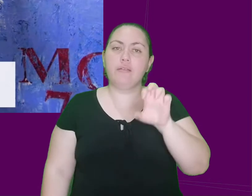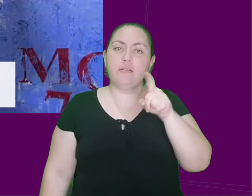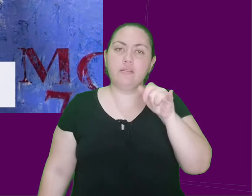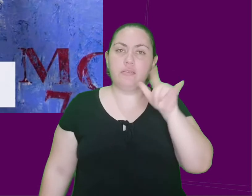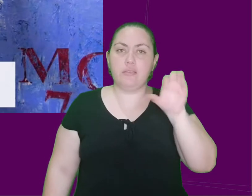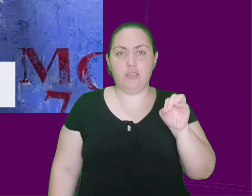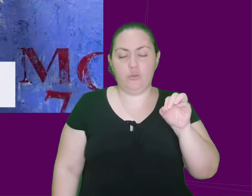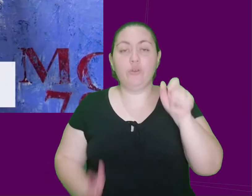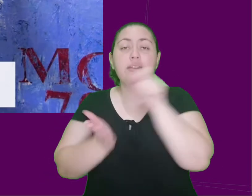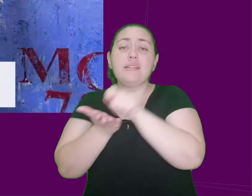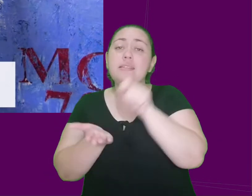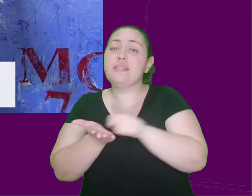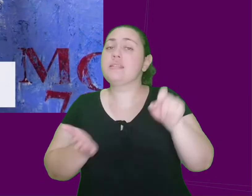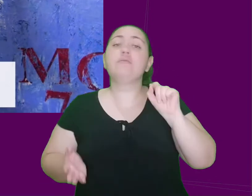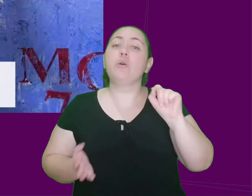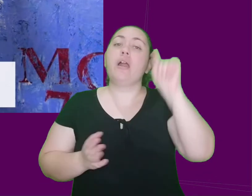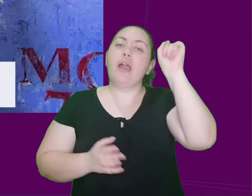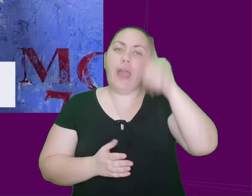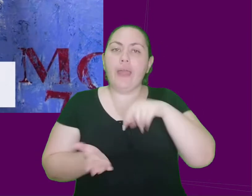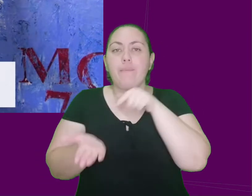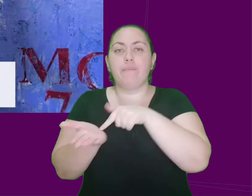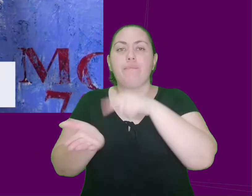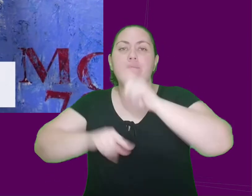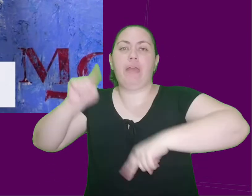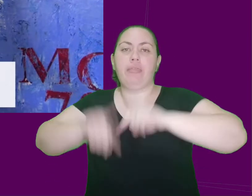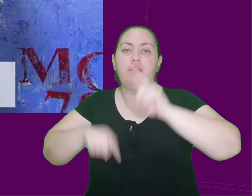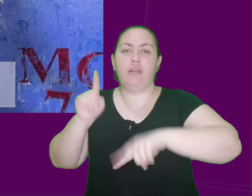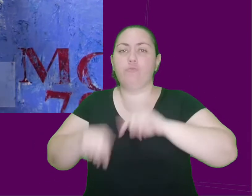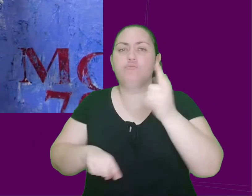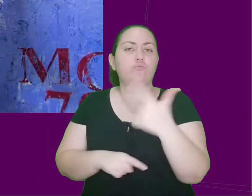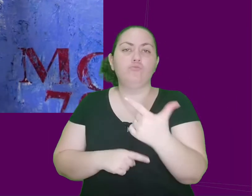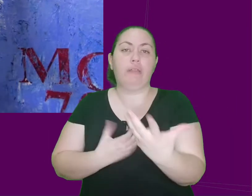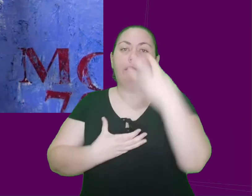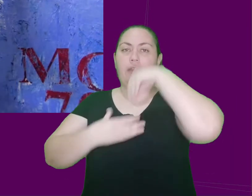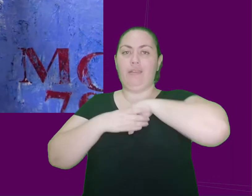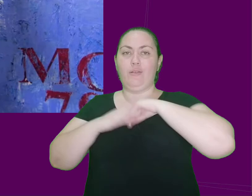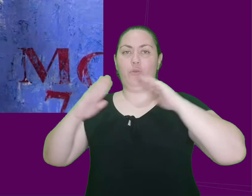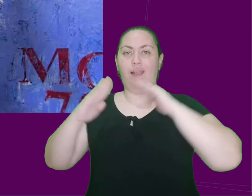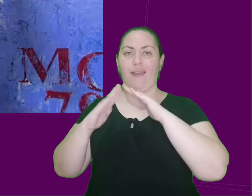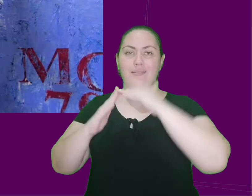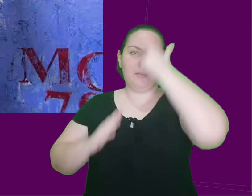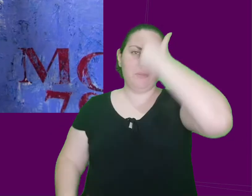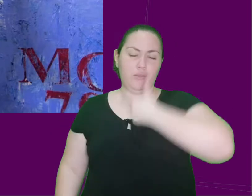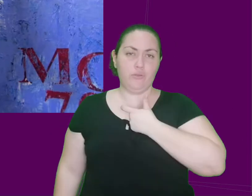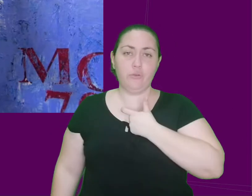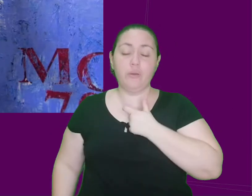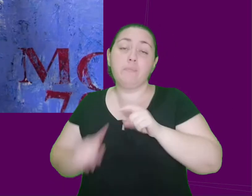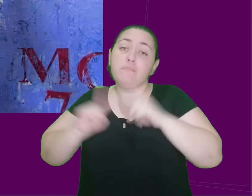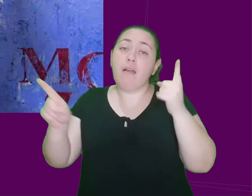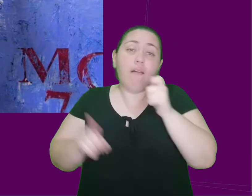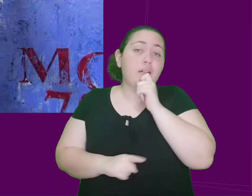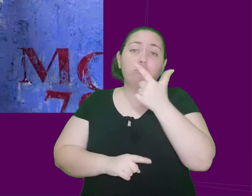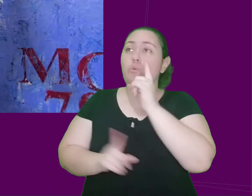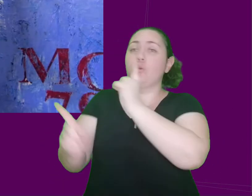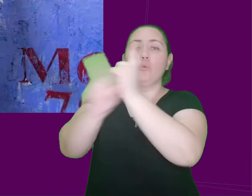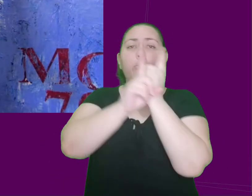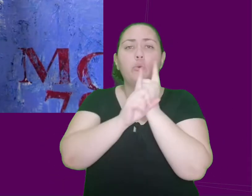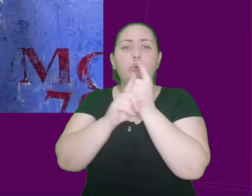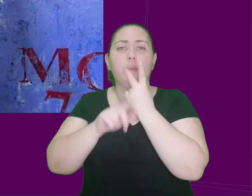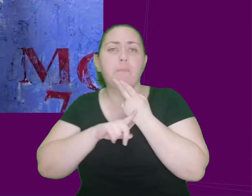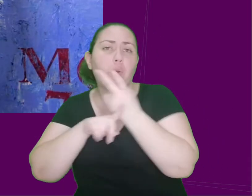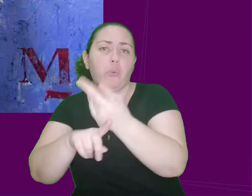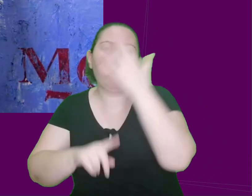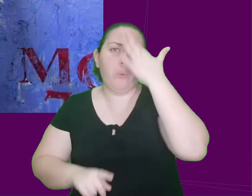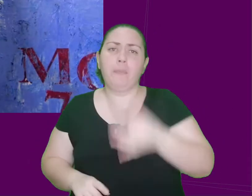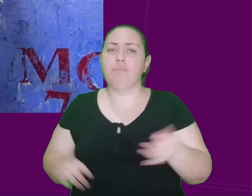a escrita se tornou um produto. Não está mais na casa ou no sujeito, mas não encontra procura ou entendimento.